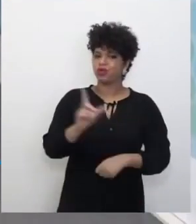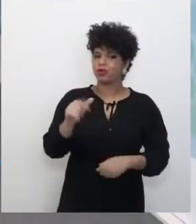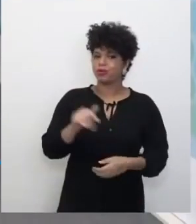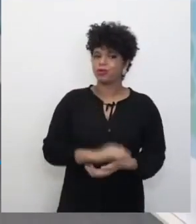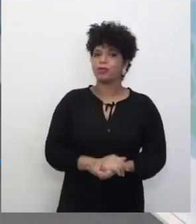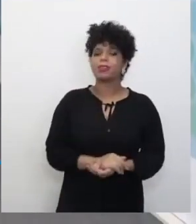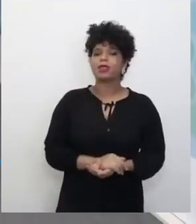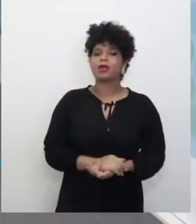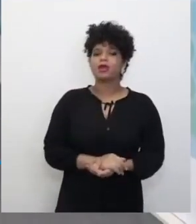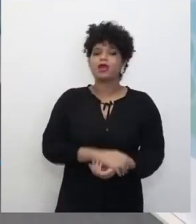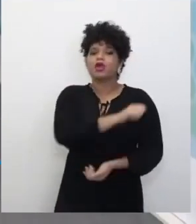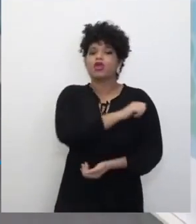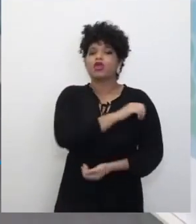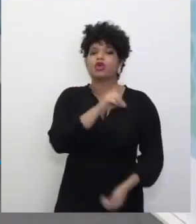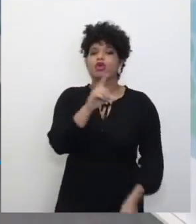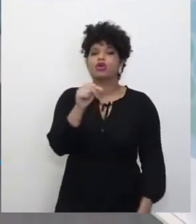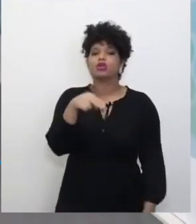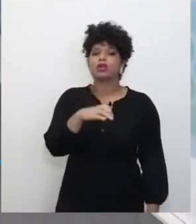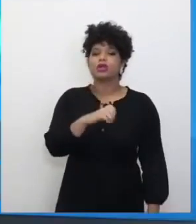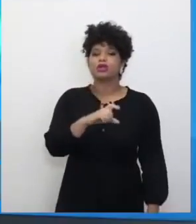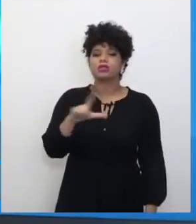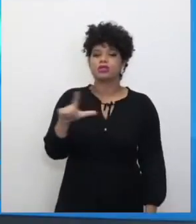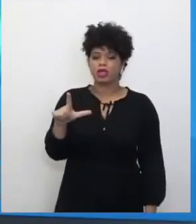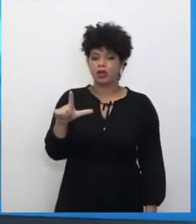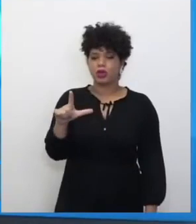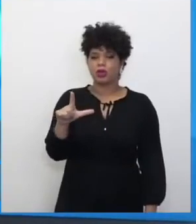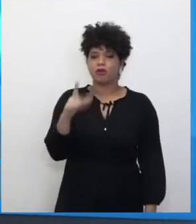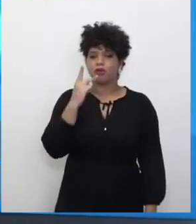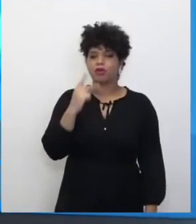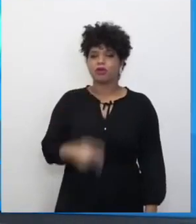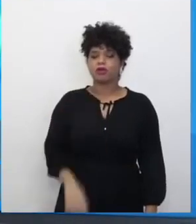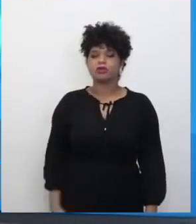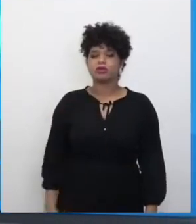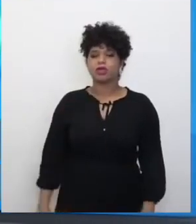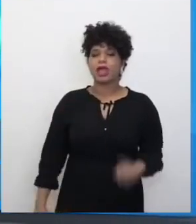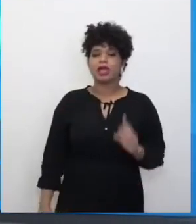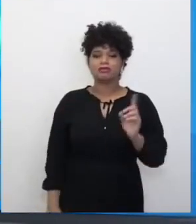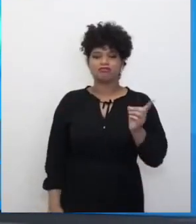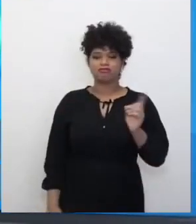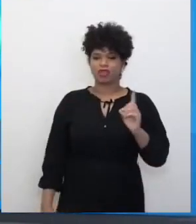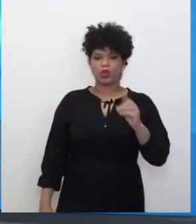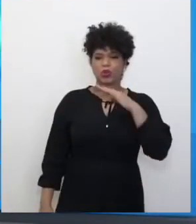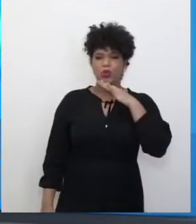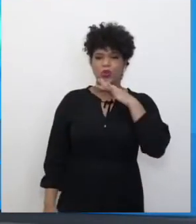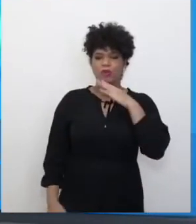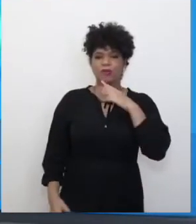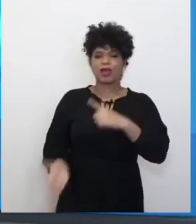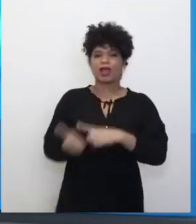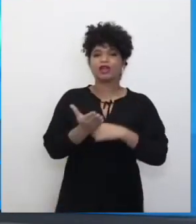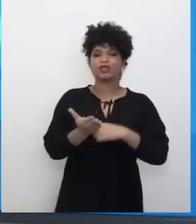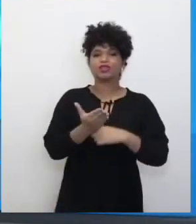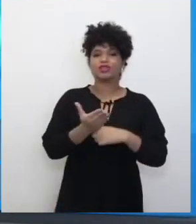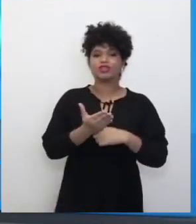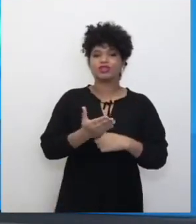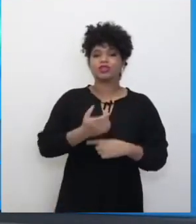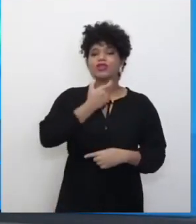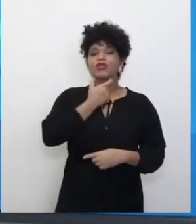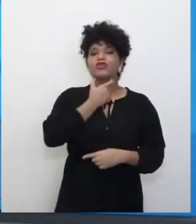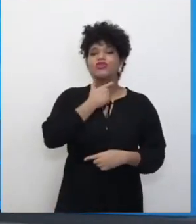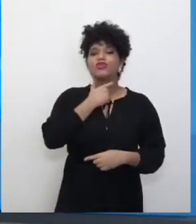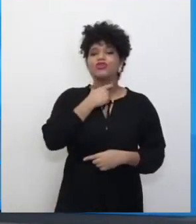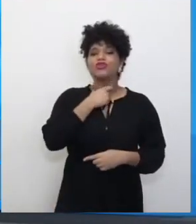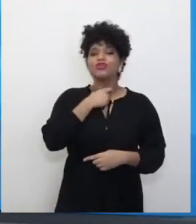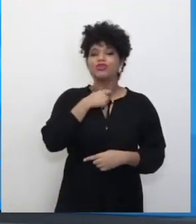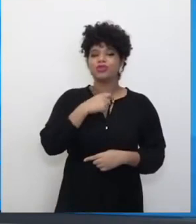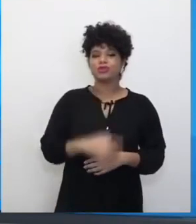que você estava se referindo, da Proliliana, né, diz o Vamos, seguinte: não, porque ajuda a descer, na verdade, beneficia.